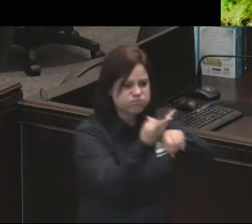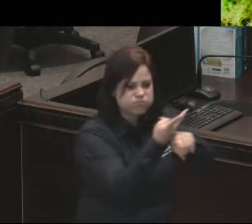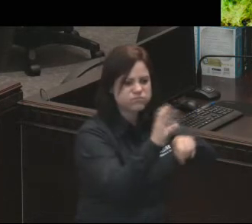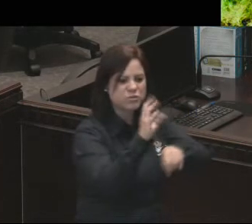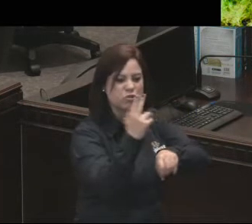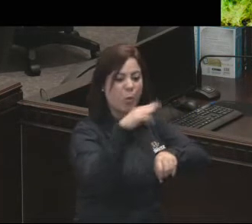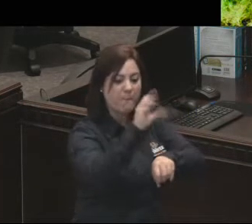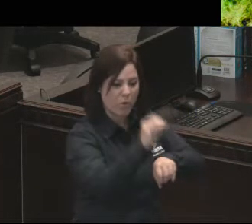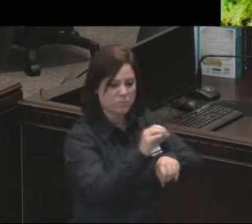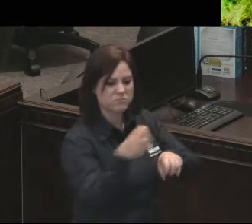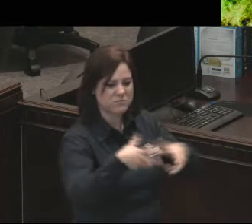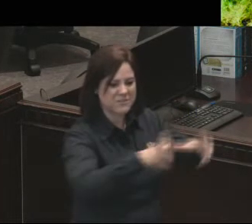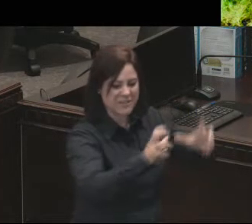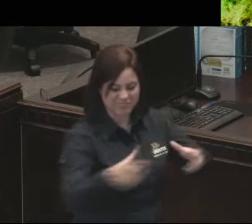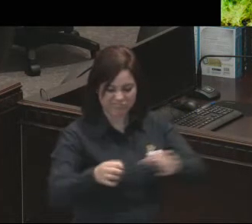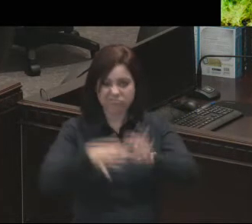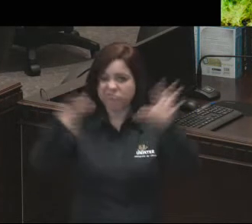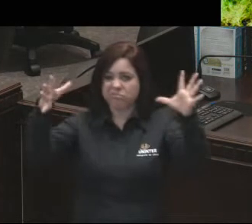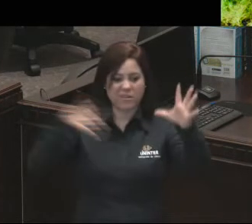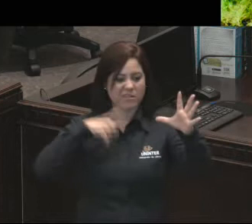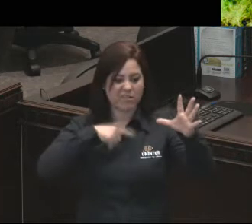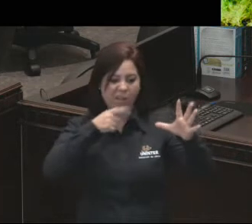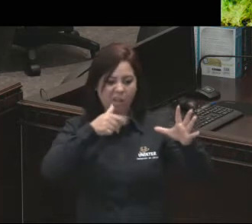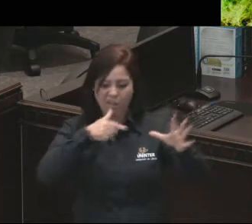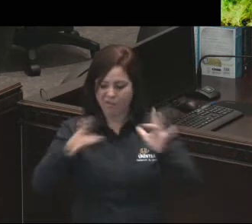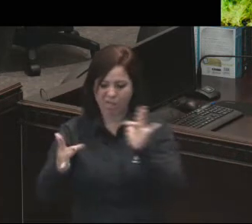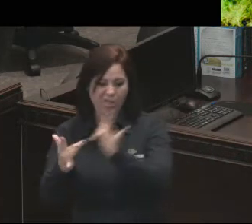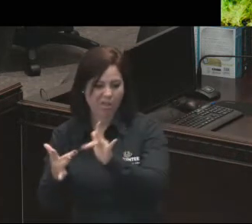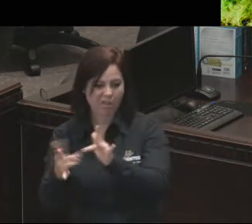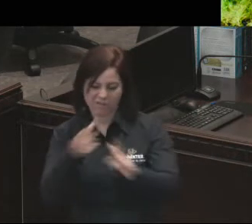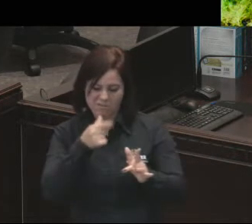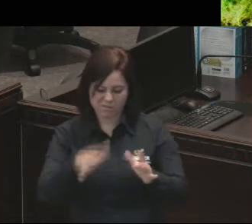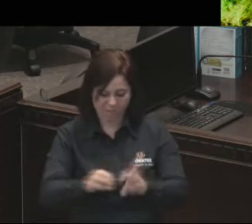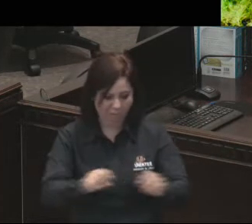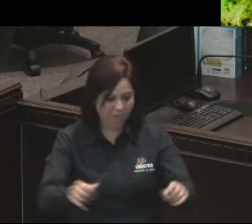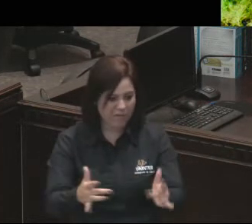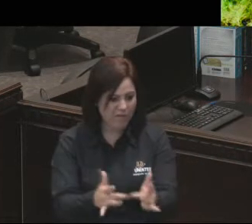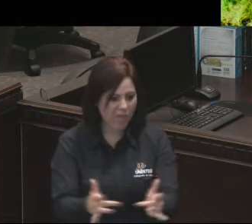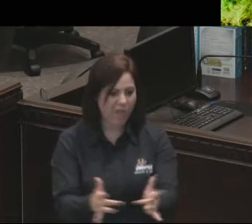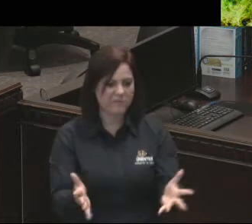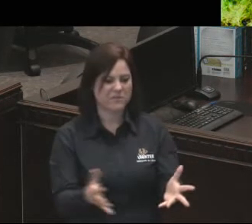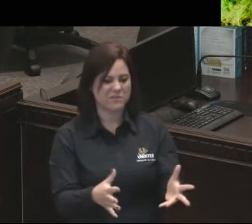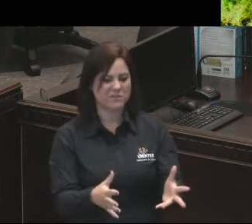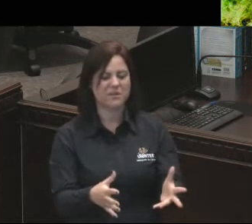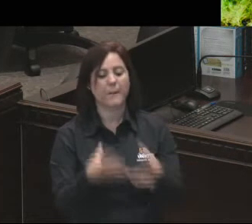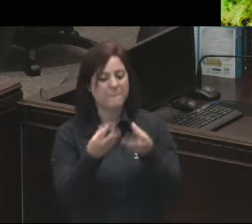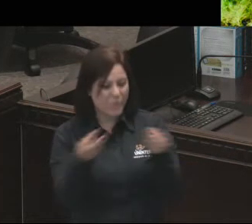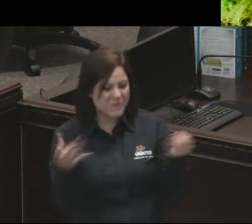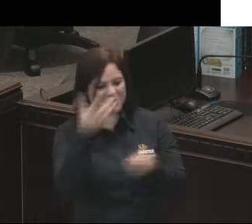ficava exposto ali, né? Então, a água é contaminada, o solo é contaminado, tem várias pessoas, né, que